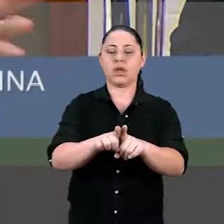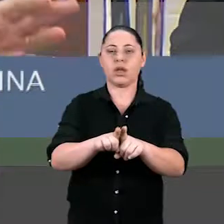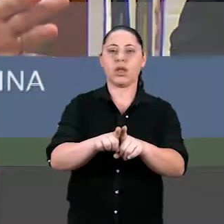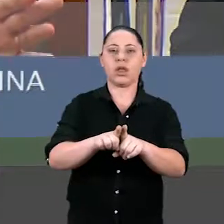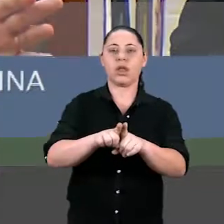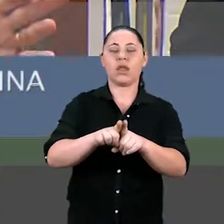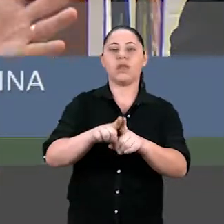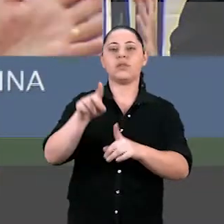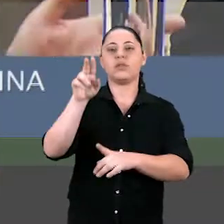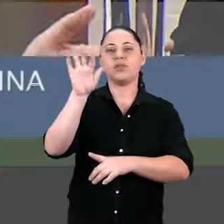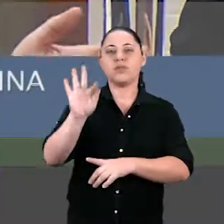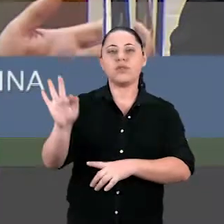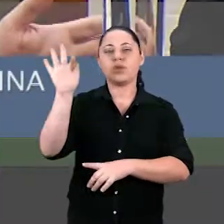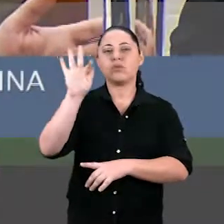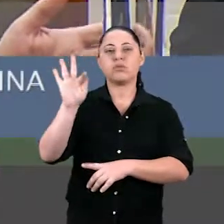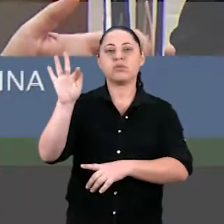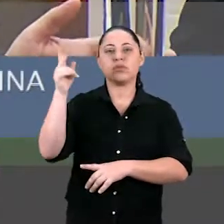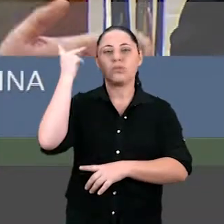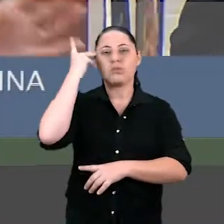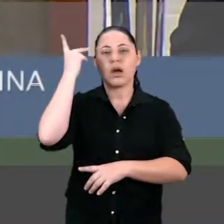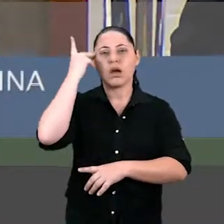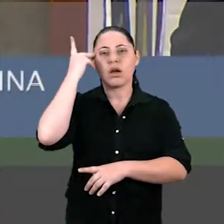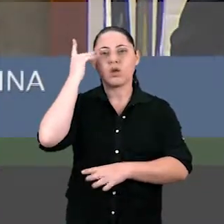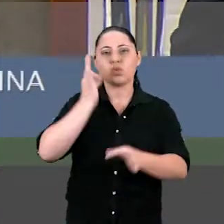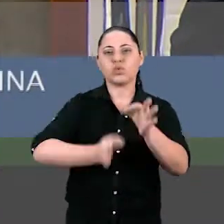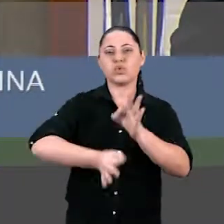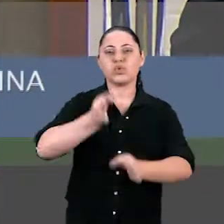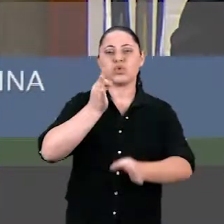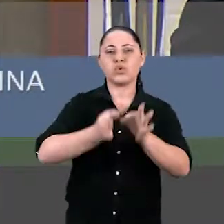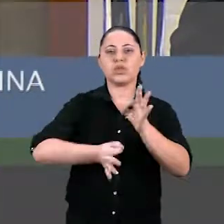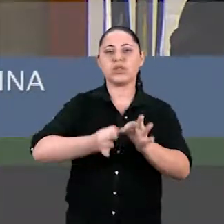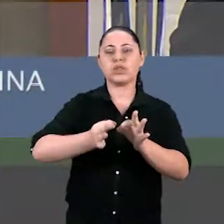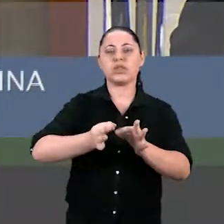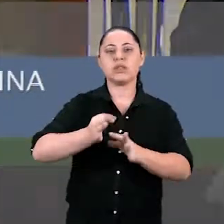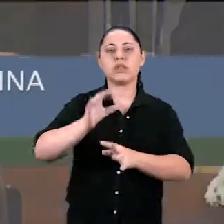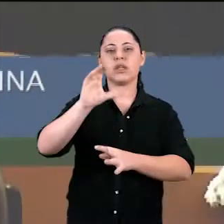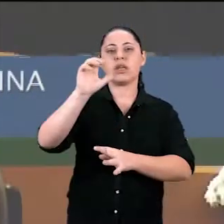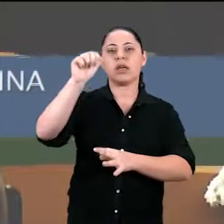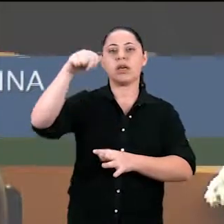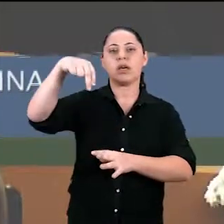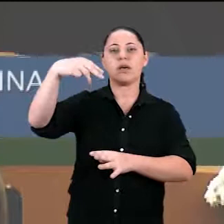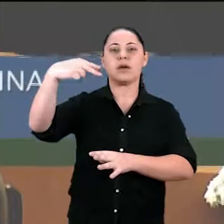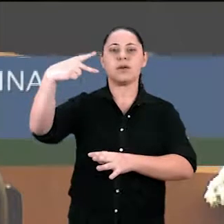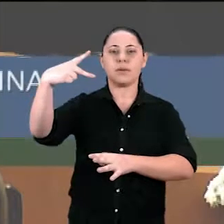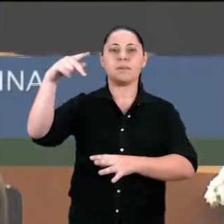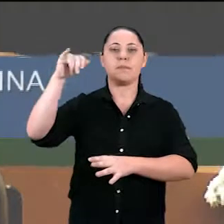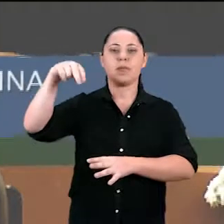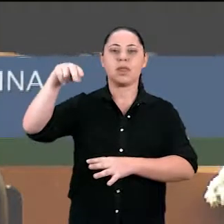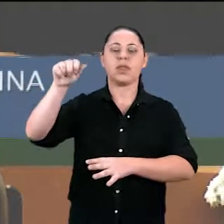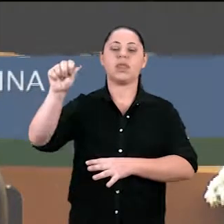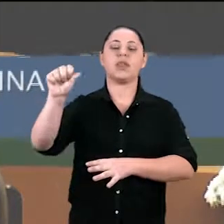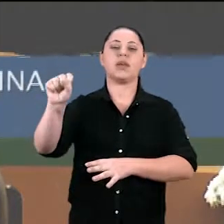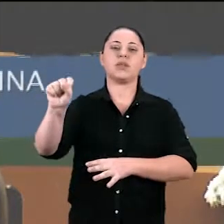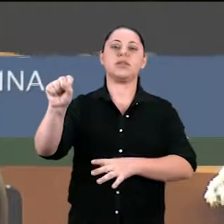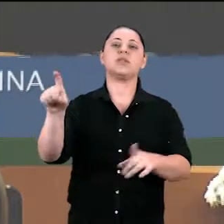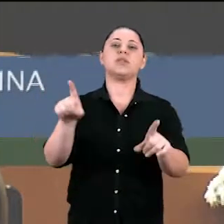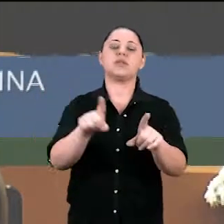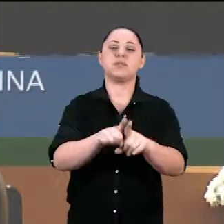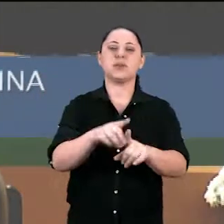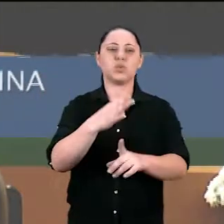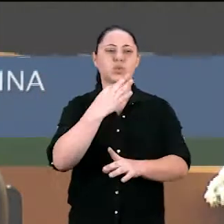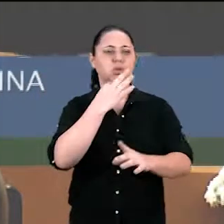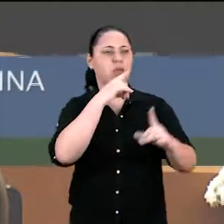é juiz em Campinas, né? Juiz de Direito em Campinas, e é conhecido